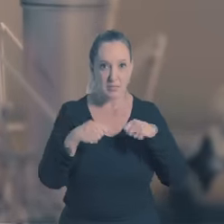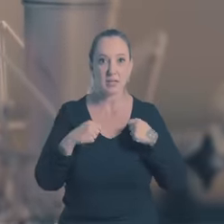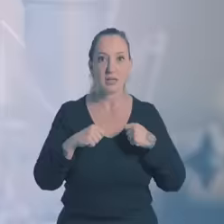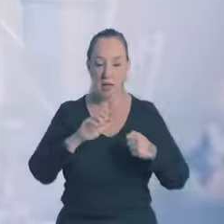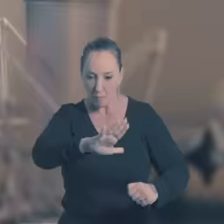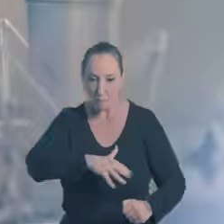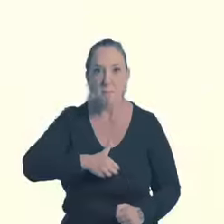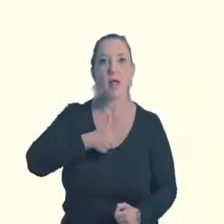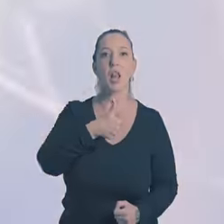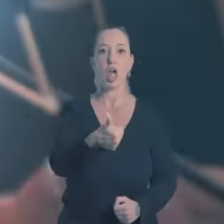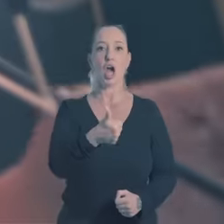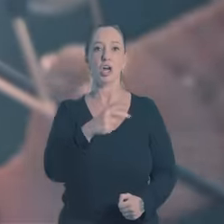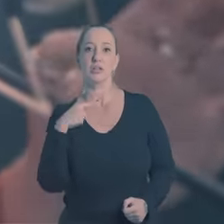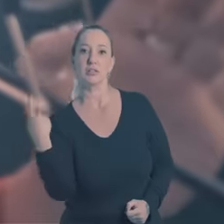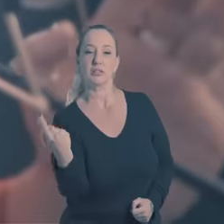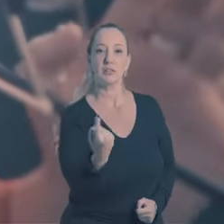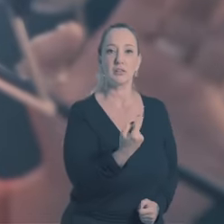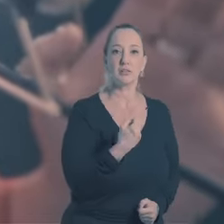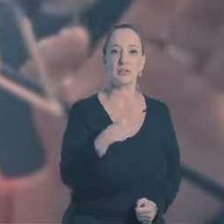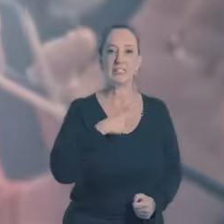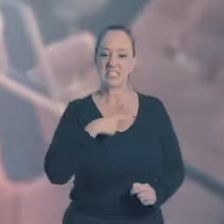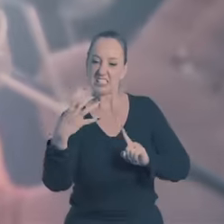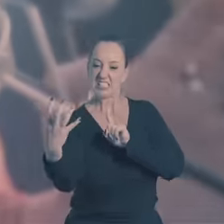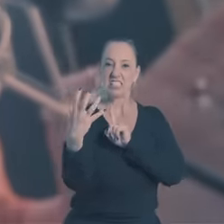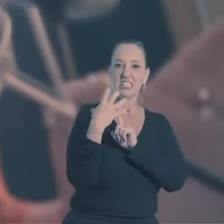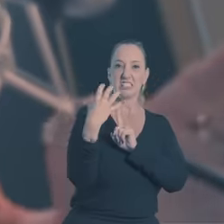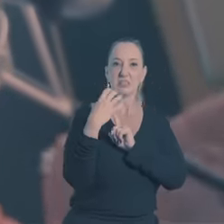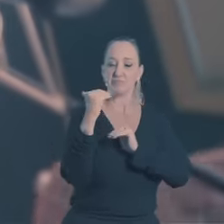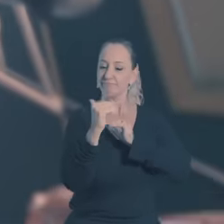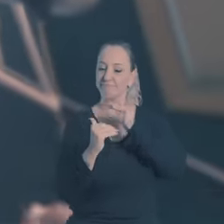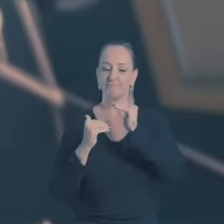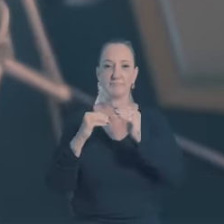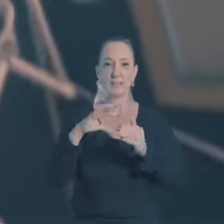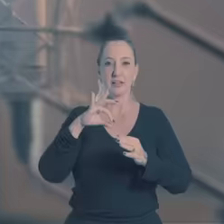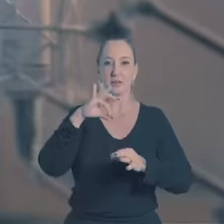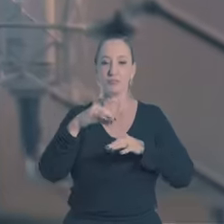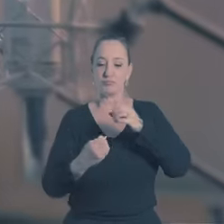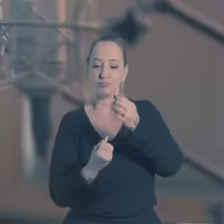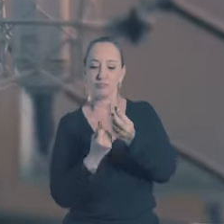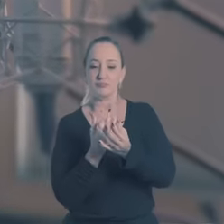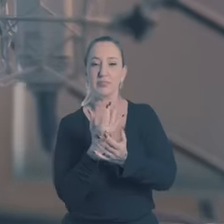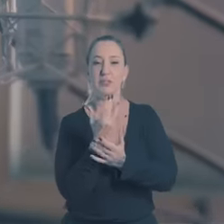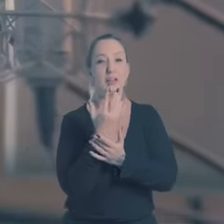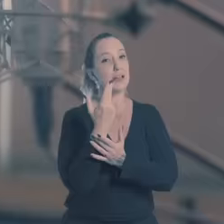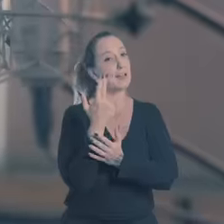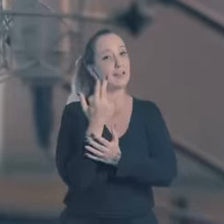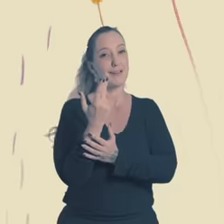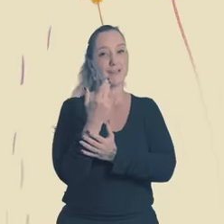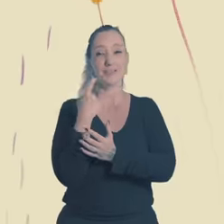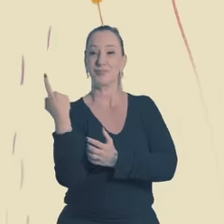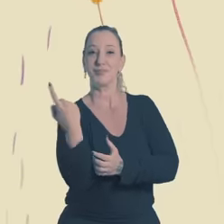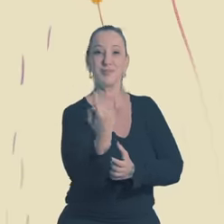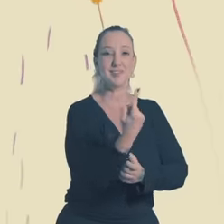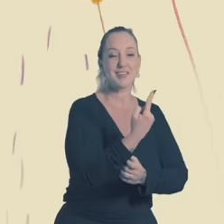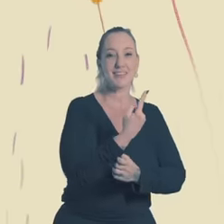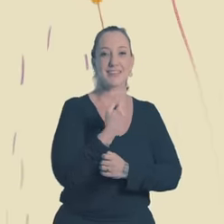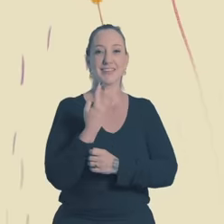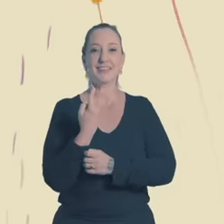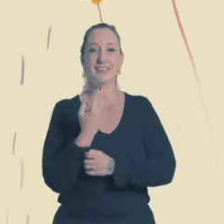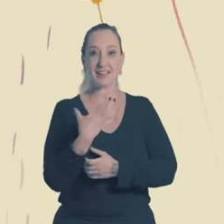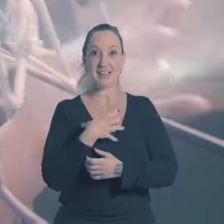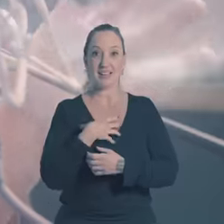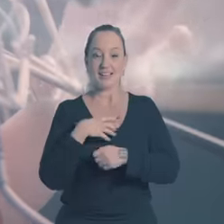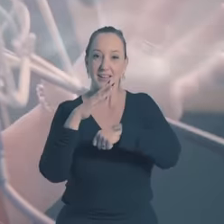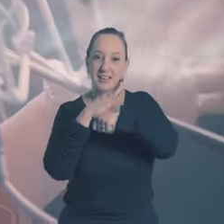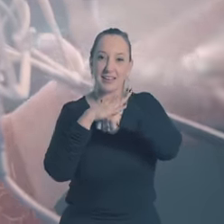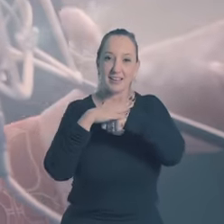ser melhores. Se tem muita pressão, não desenvolve a semente. É a mesma coisa com a gente, que é pra ser